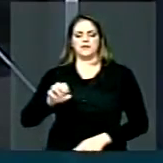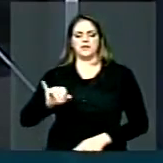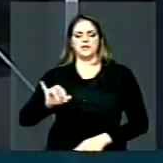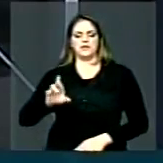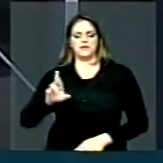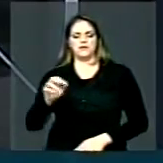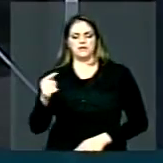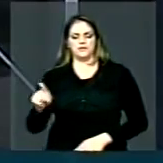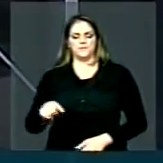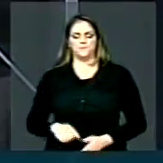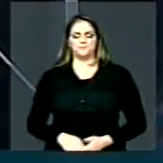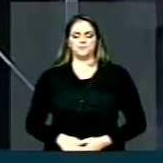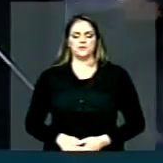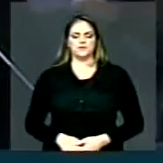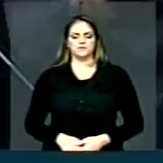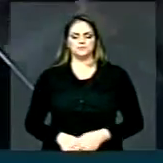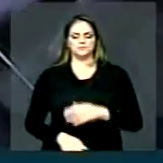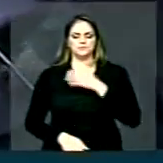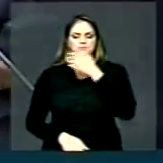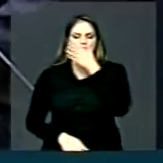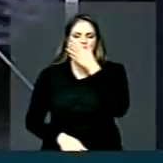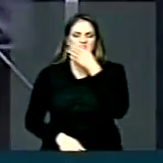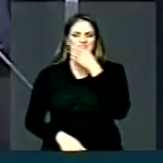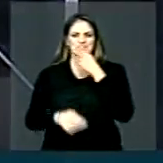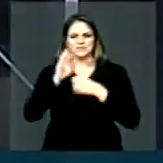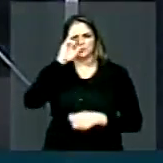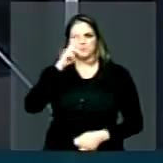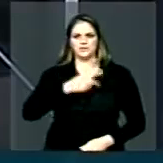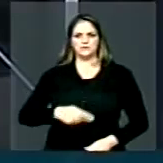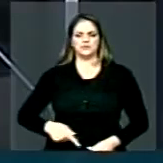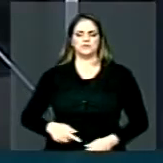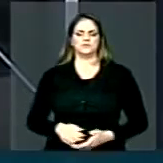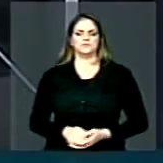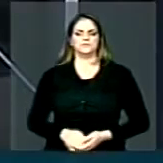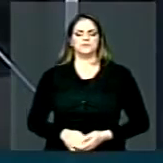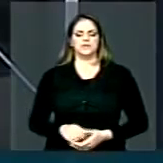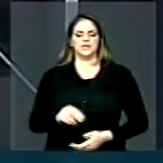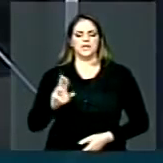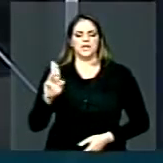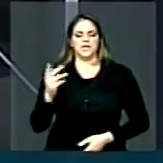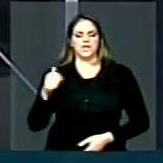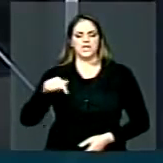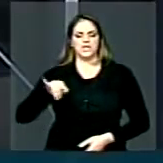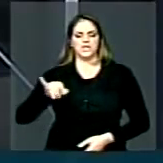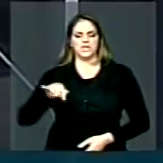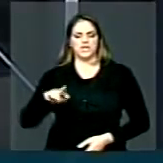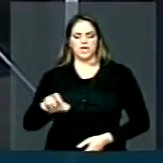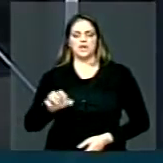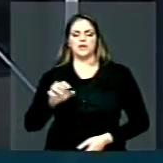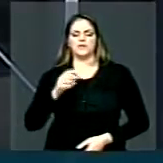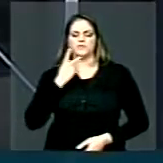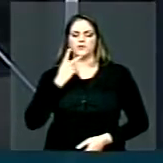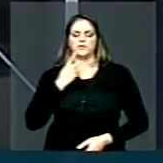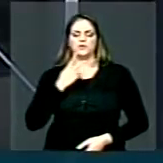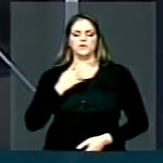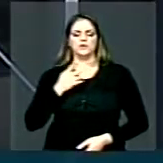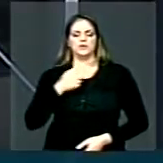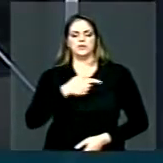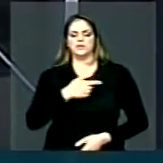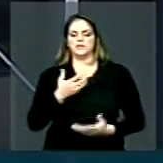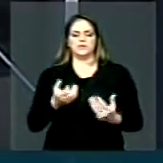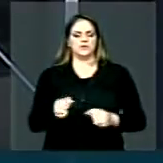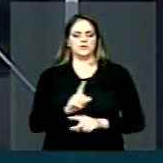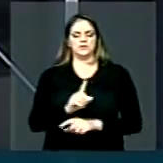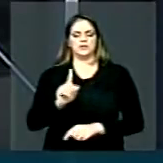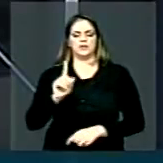quero dizer que o próprio Henrique Capriles rejeita a atitude golpista do